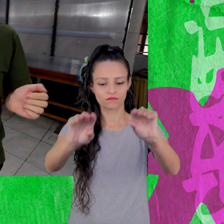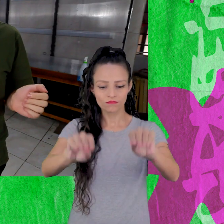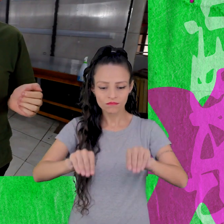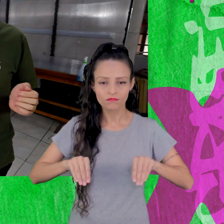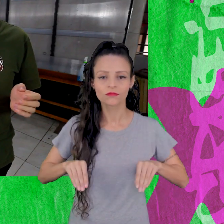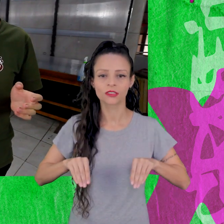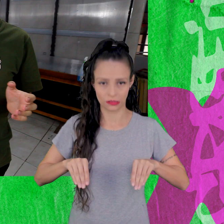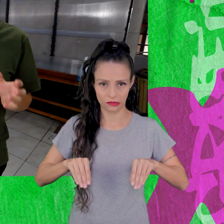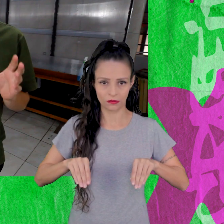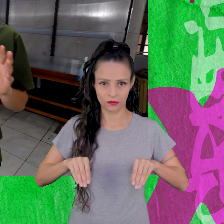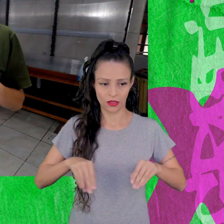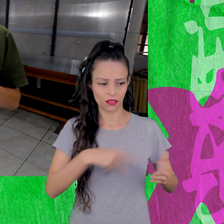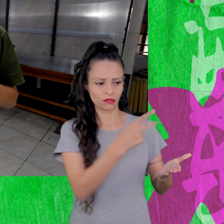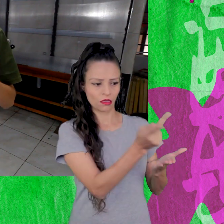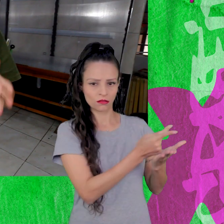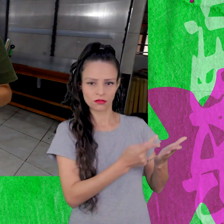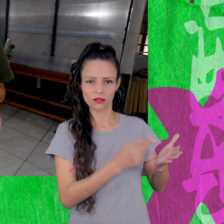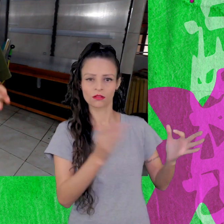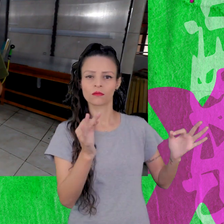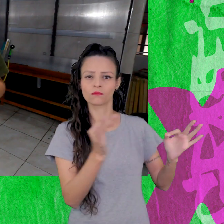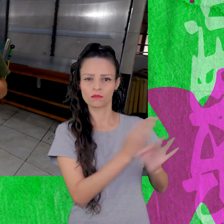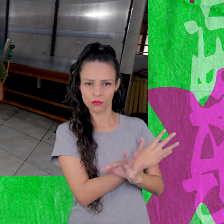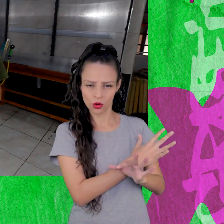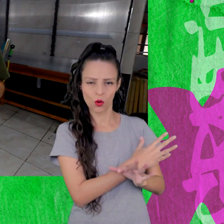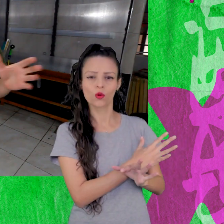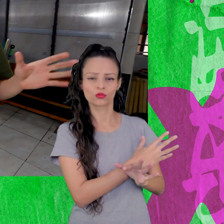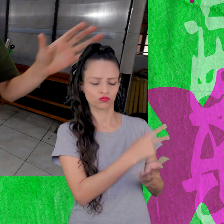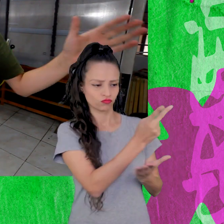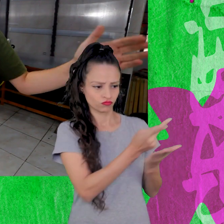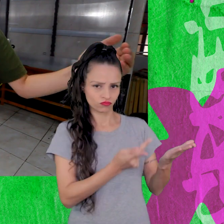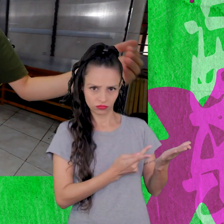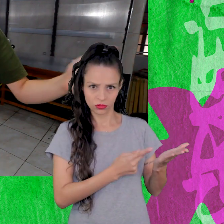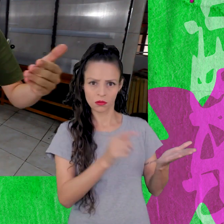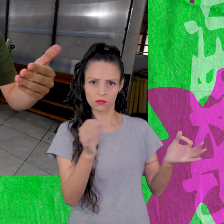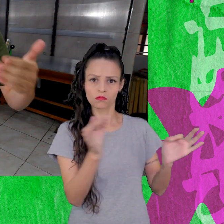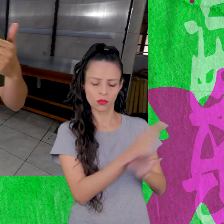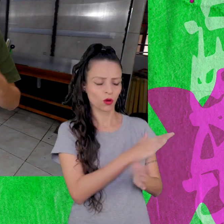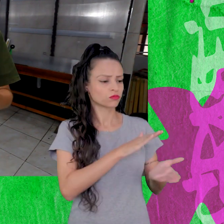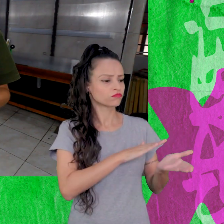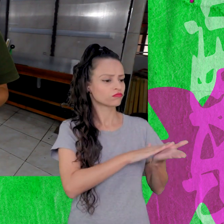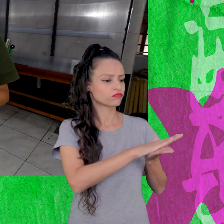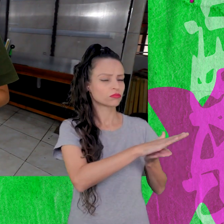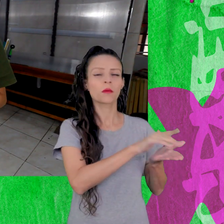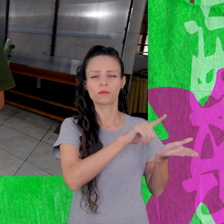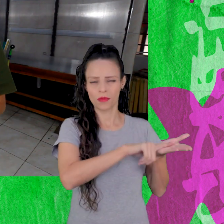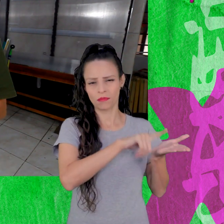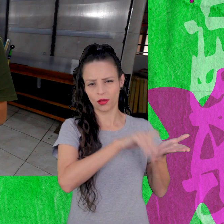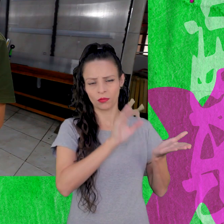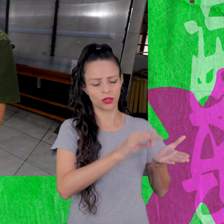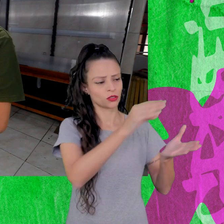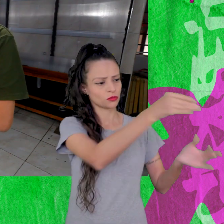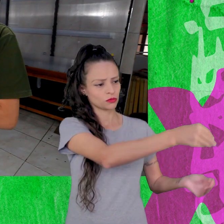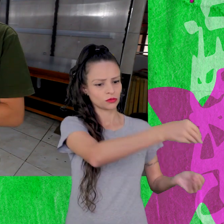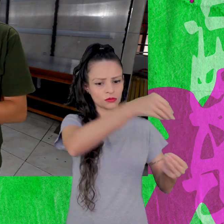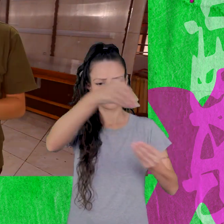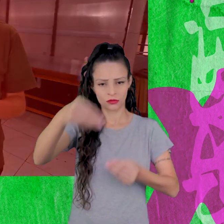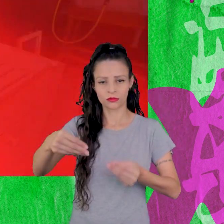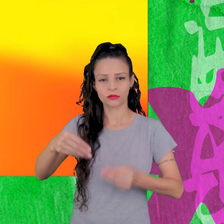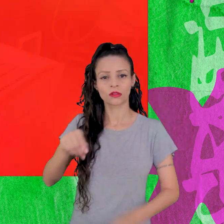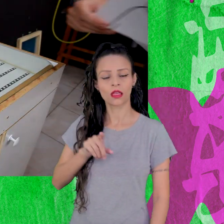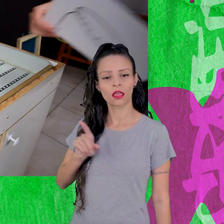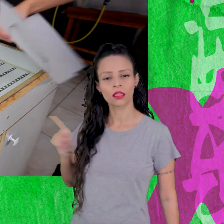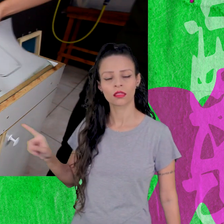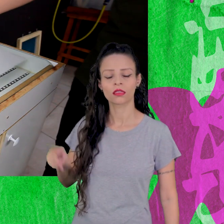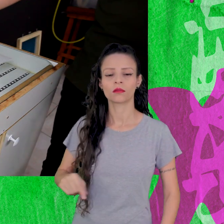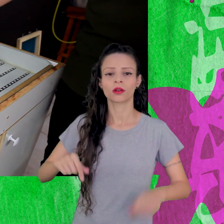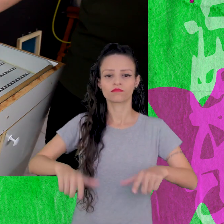arte final, feita por computador, impressão, falando de papel mesmo, a gente vem aqui para a parte de gravação